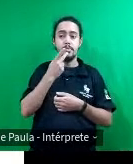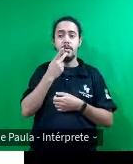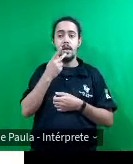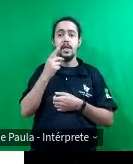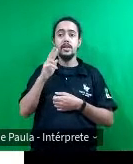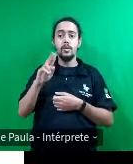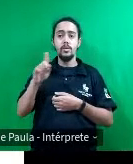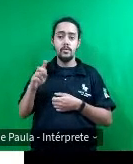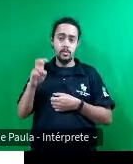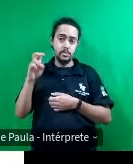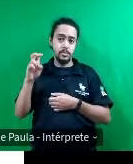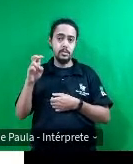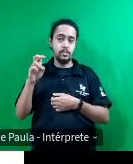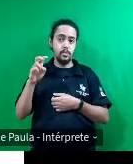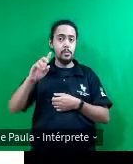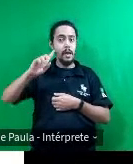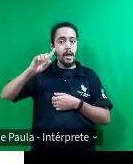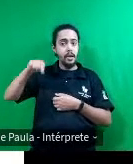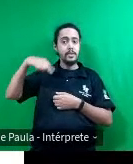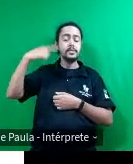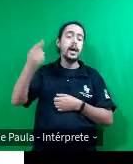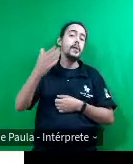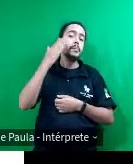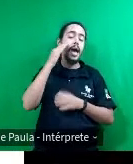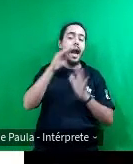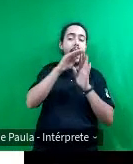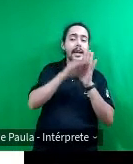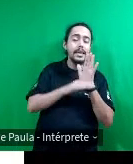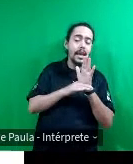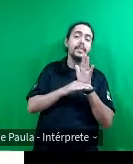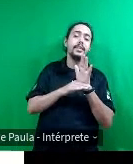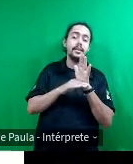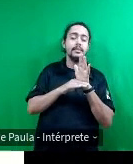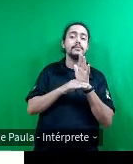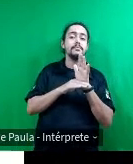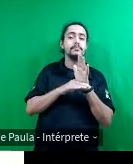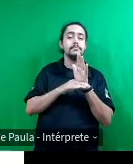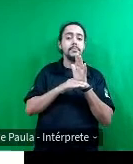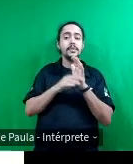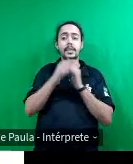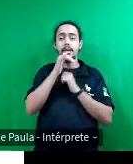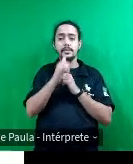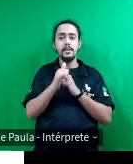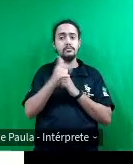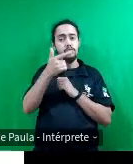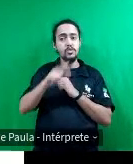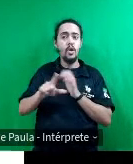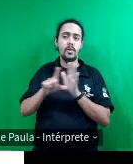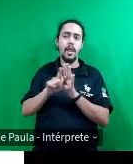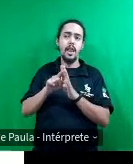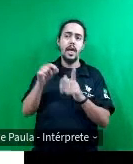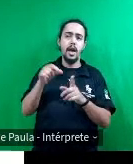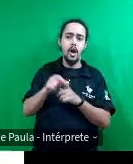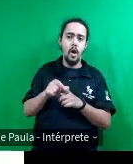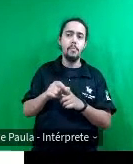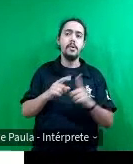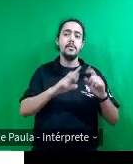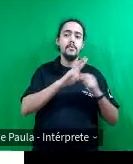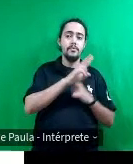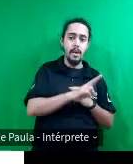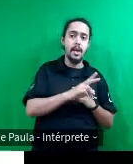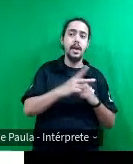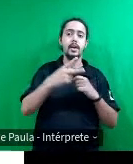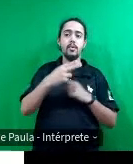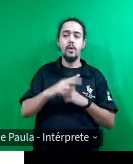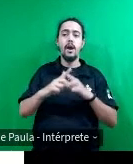IF, para saber a queda de tensão em cima do R1, olha, de novo lei de Ohm, V, R vezes I.